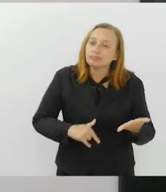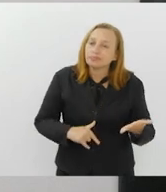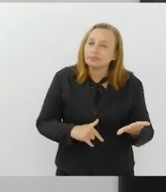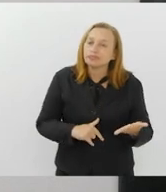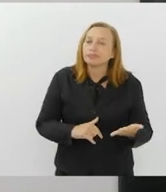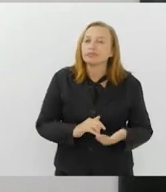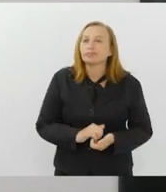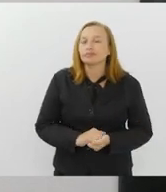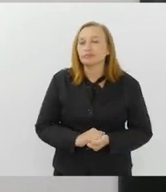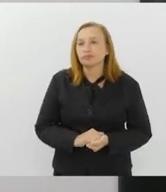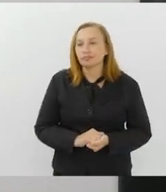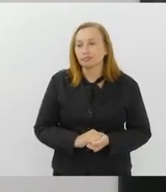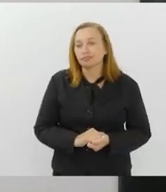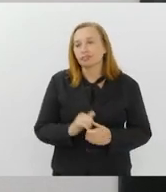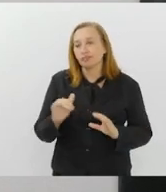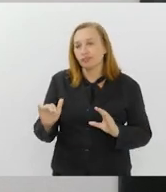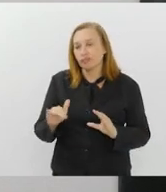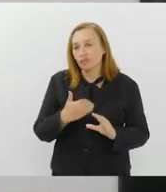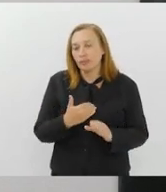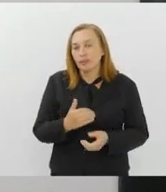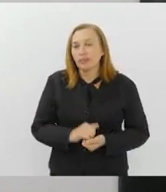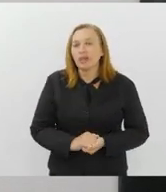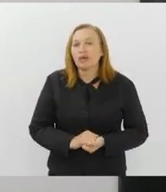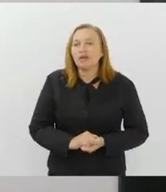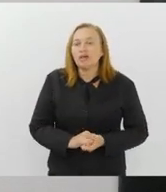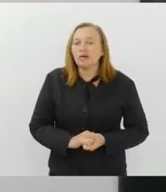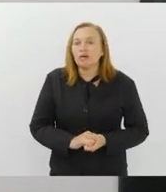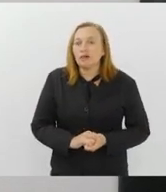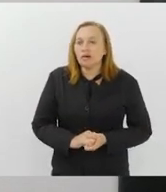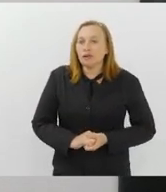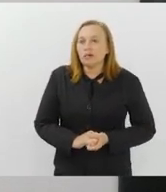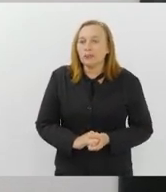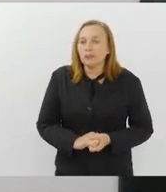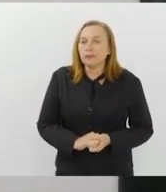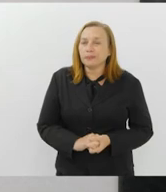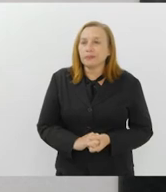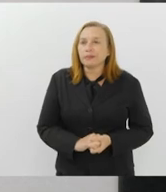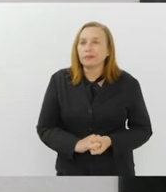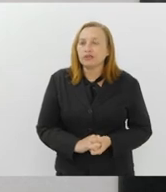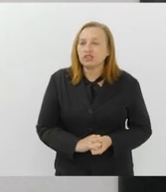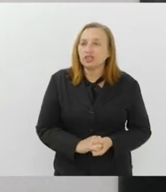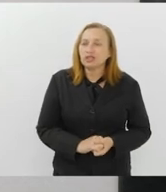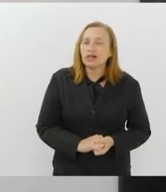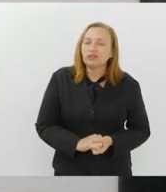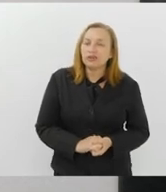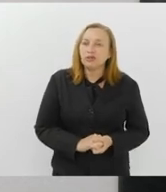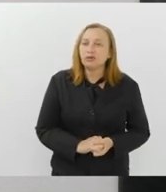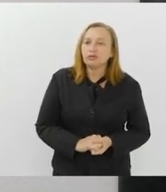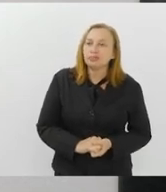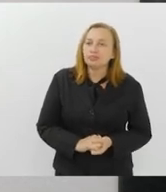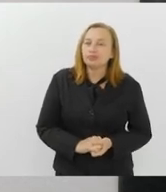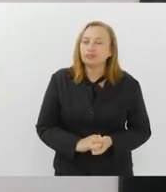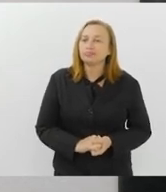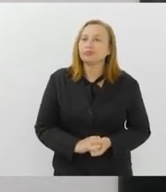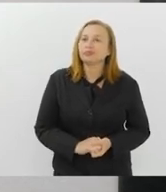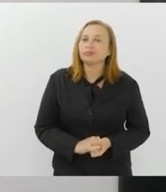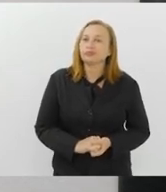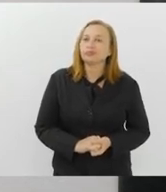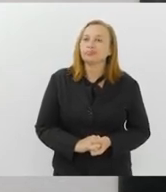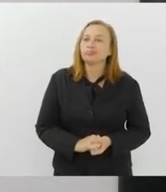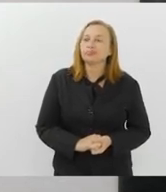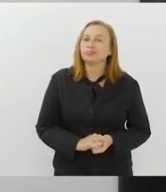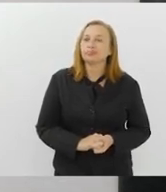que foi nos fornecido aqui, nesse próprio ofício, fica, como está escrito aqui, fica configurado que os